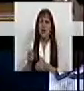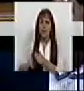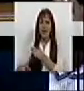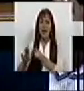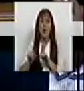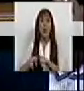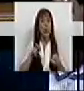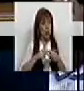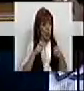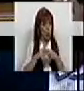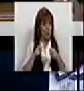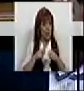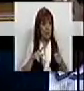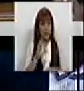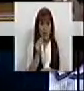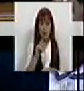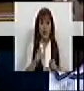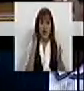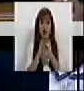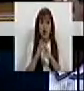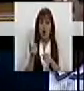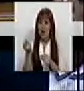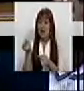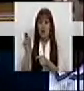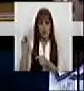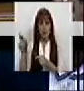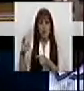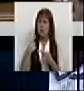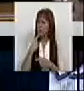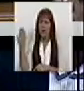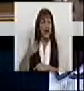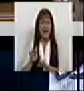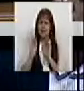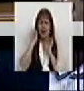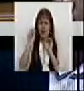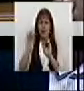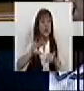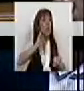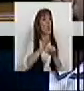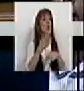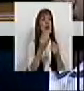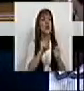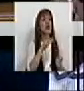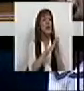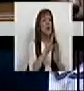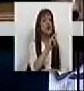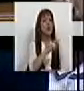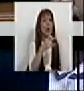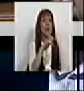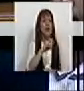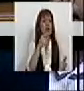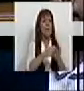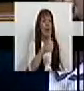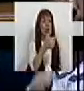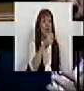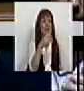O problema é que os alunos da Escola da Baixa da Banheira têm tanto direito à educação como os alunos do São João de Brito, que pagam 500